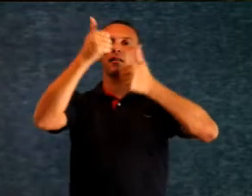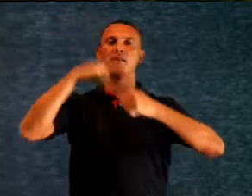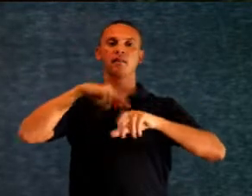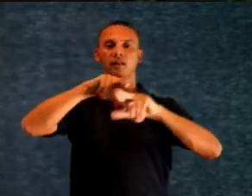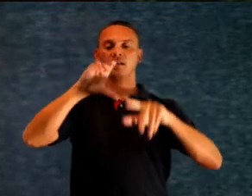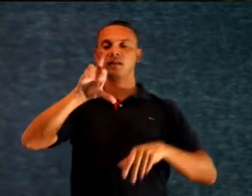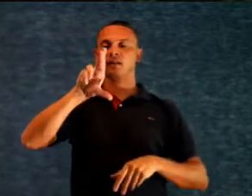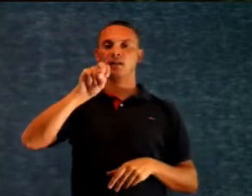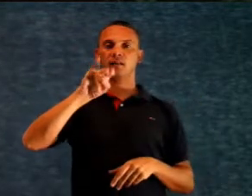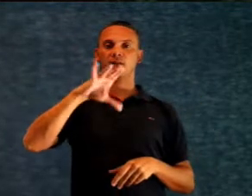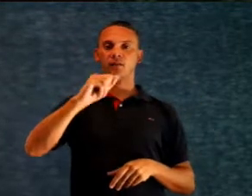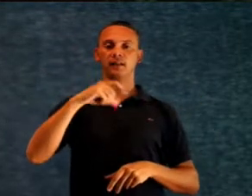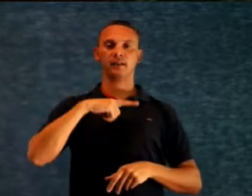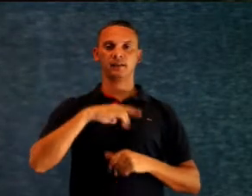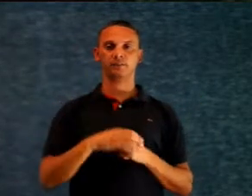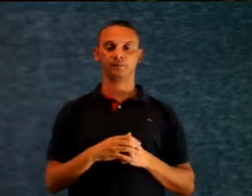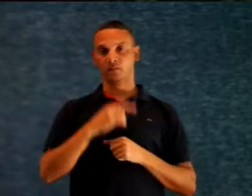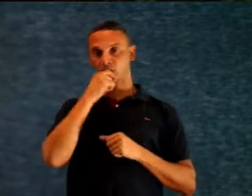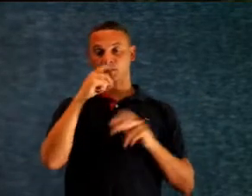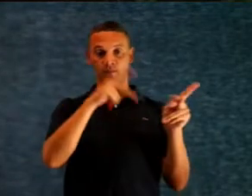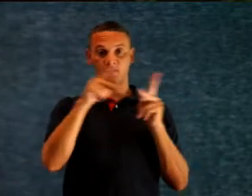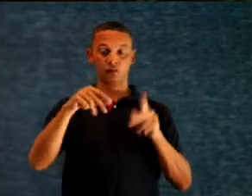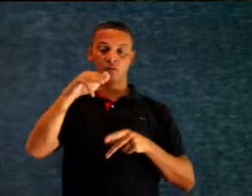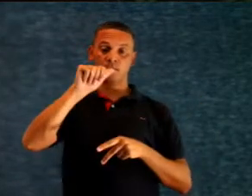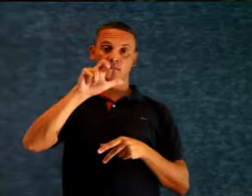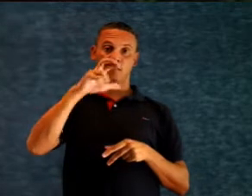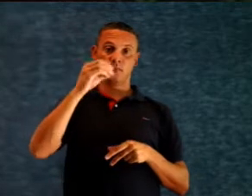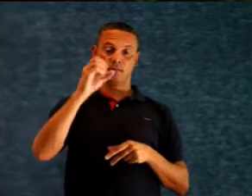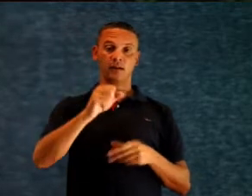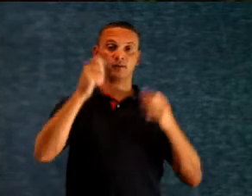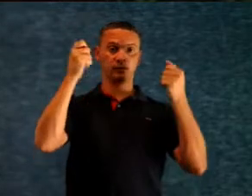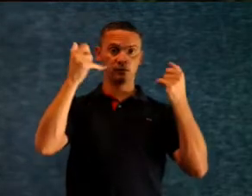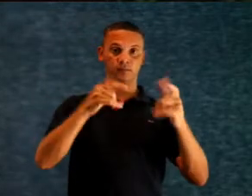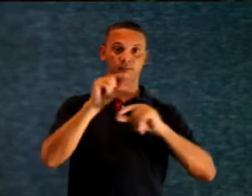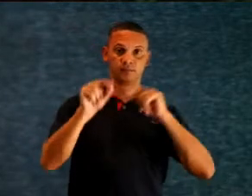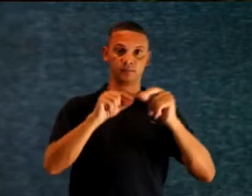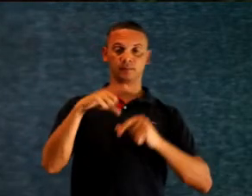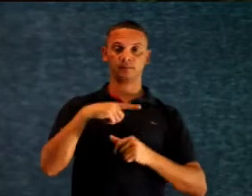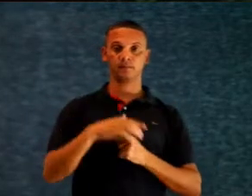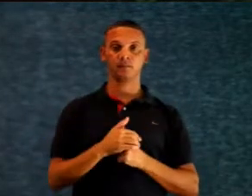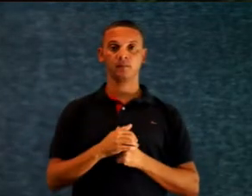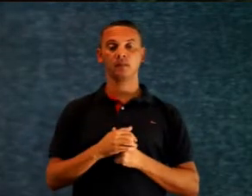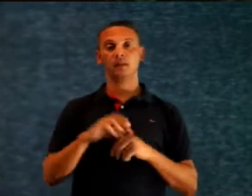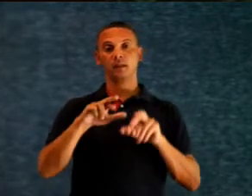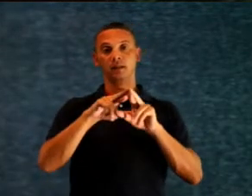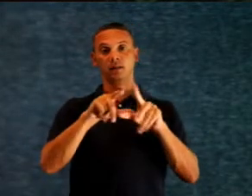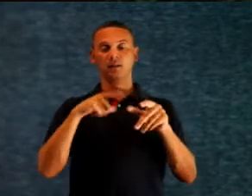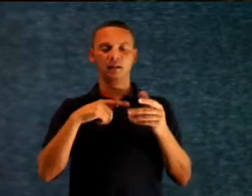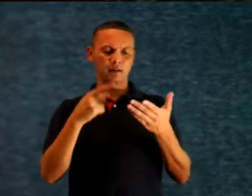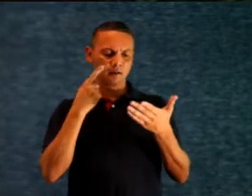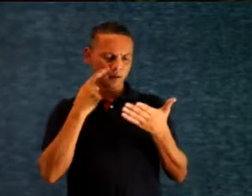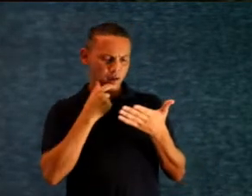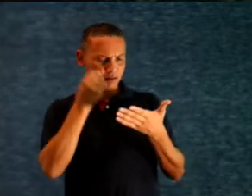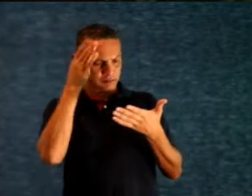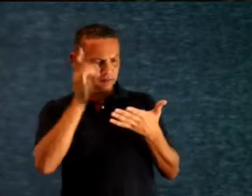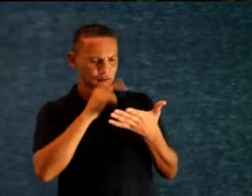Editora Global. O professor Marcos Pache fez a seleção e o bom prefácio, honesto ao ponto de não